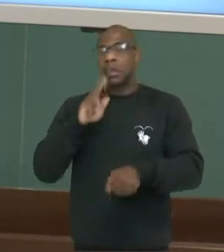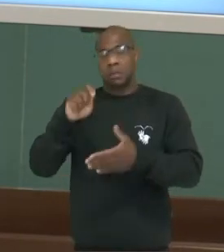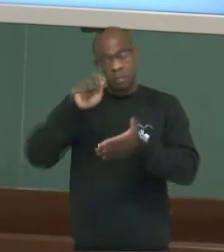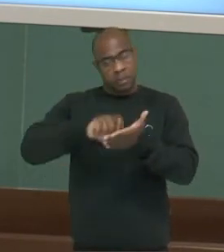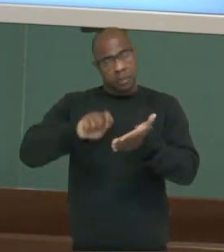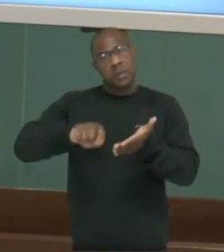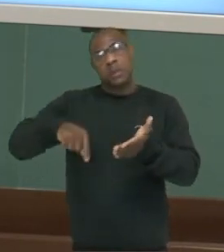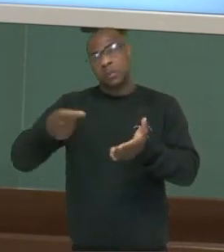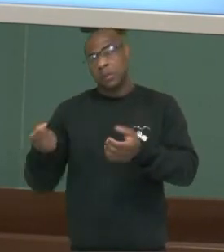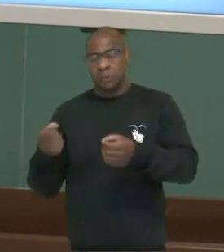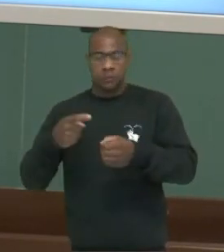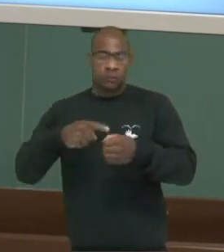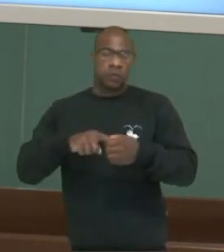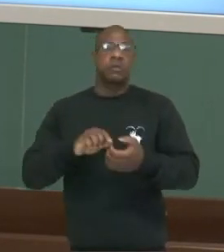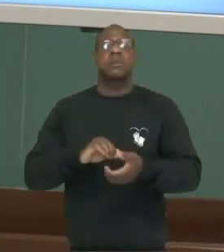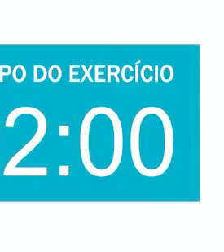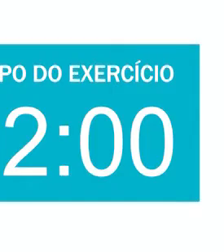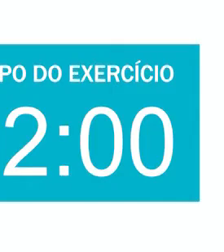responderem.